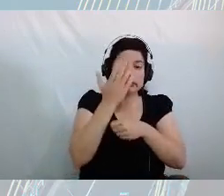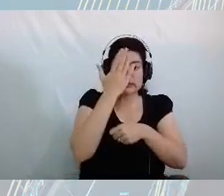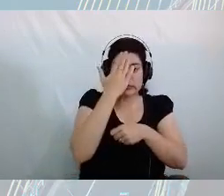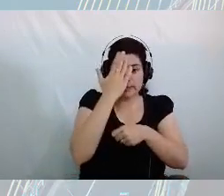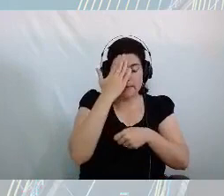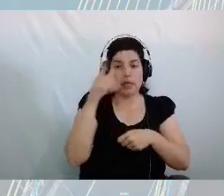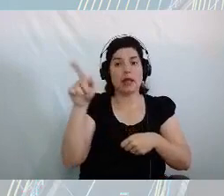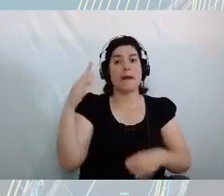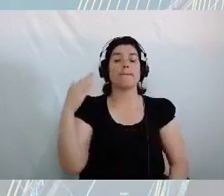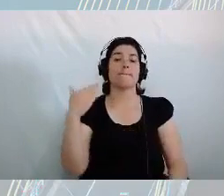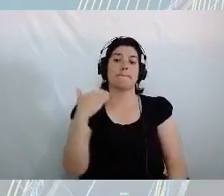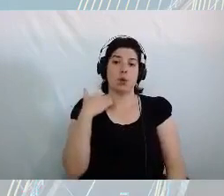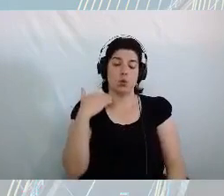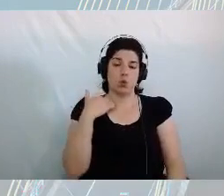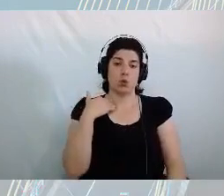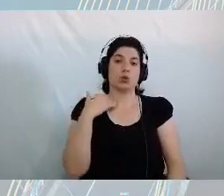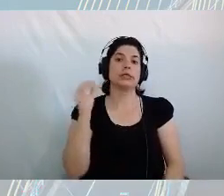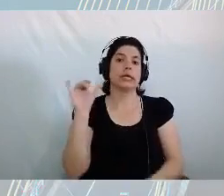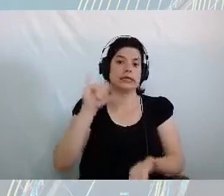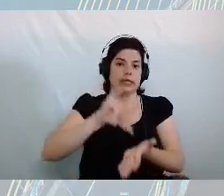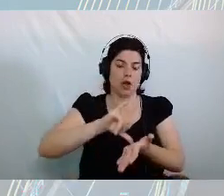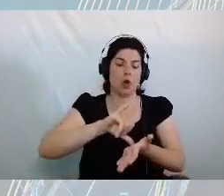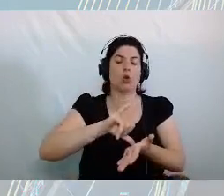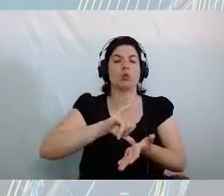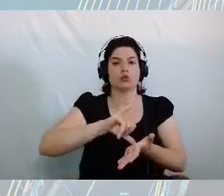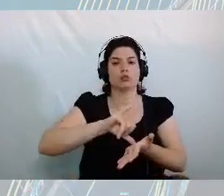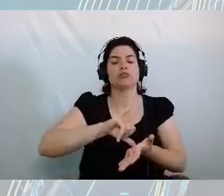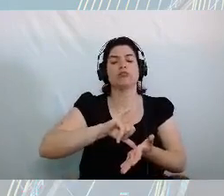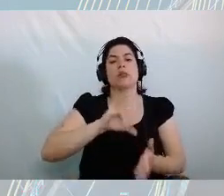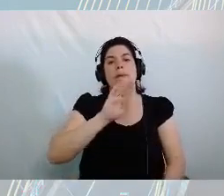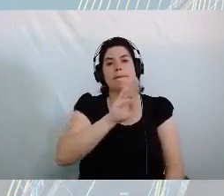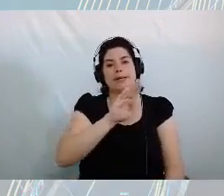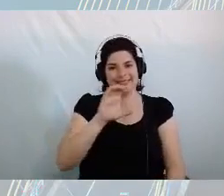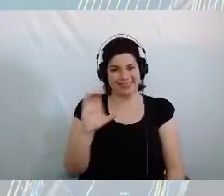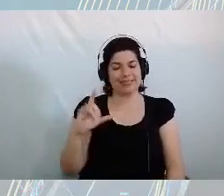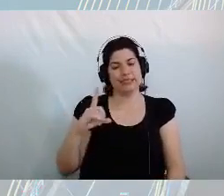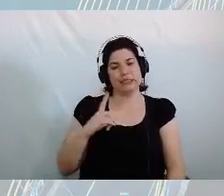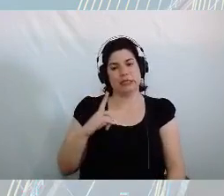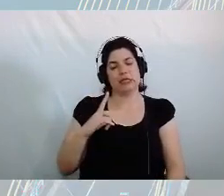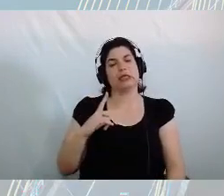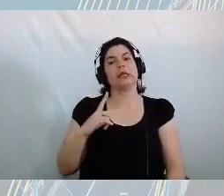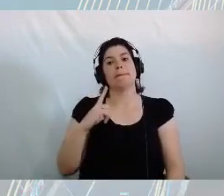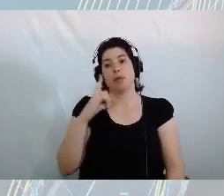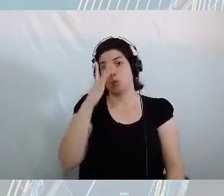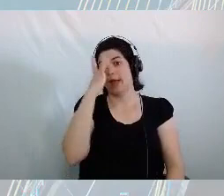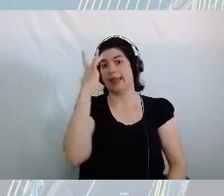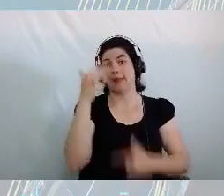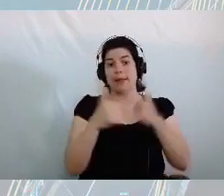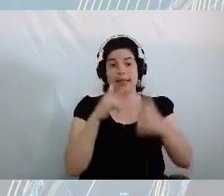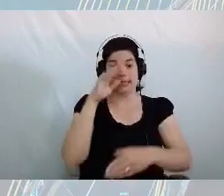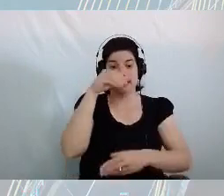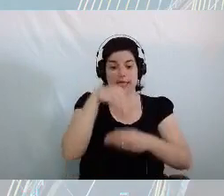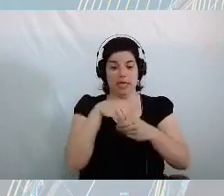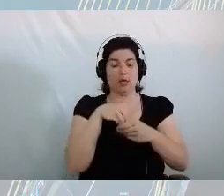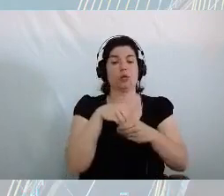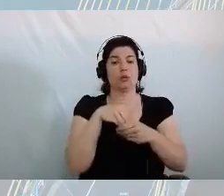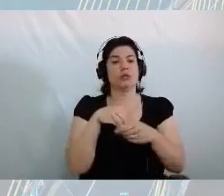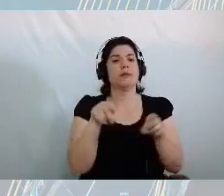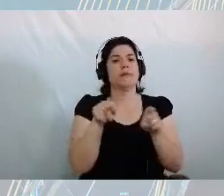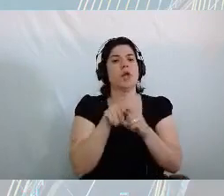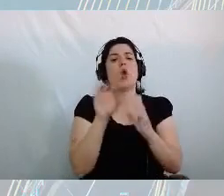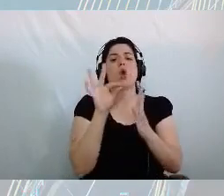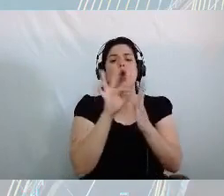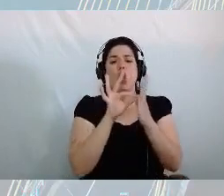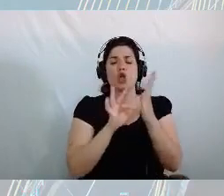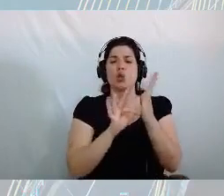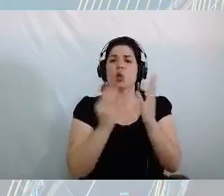Central, né, e deixá-las mais fáceis de serem entendidas para as pessoas que trabalham dentro do banco. Geração de código, então, como a gente pode utilizar os copilots aqui